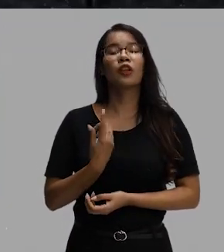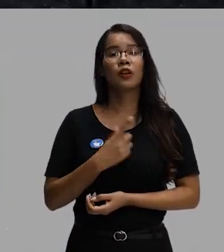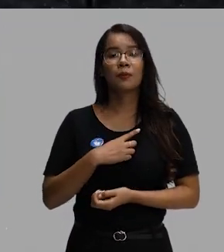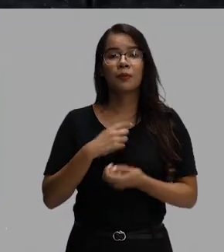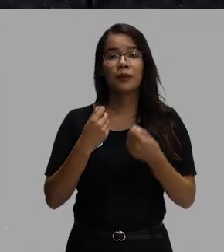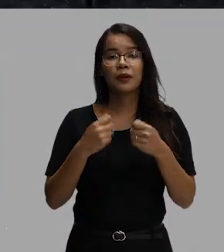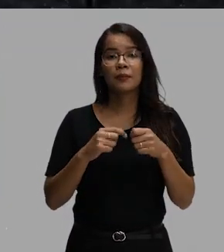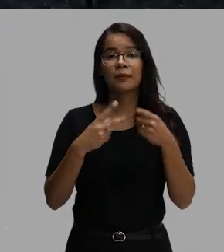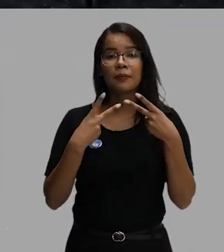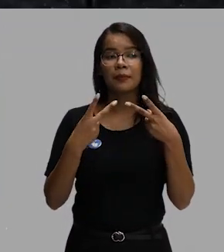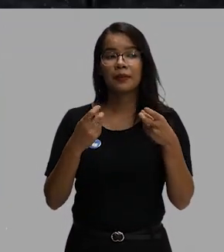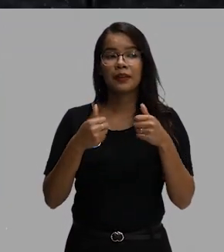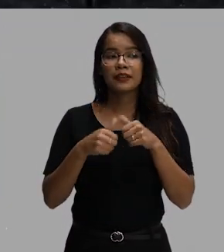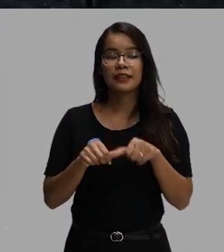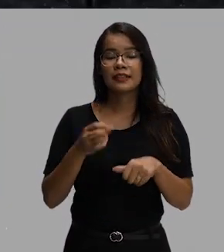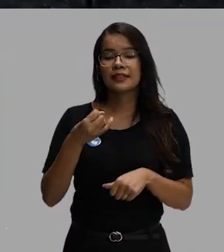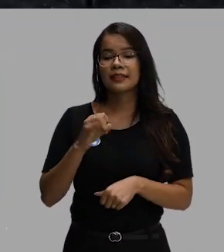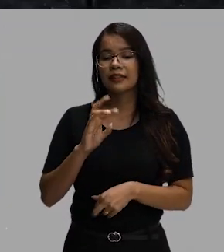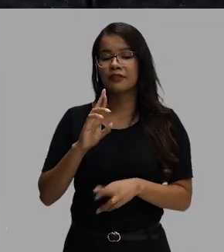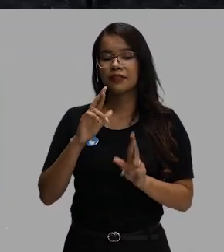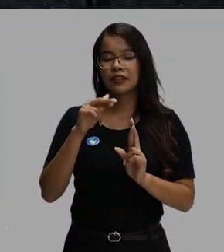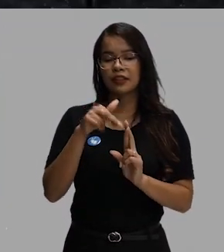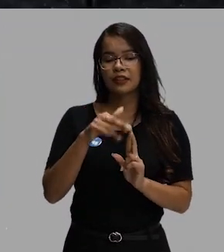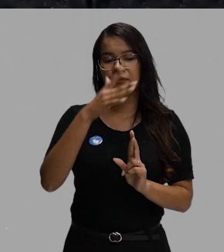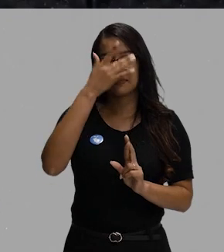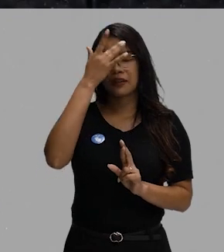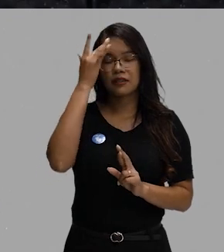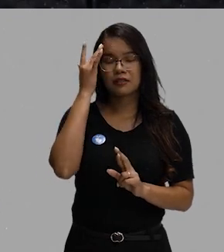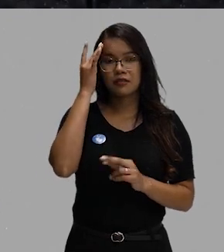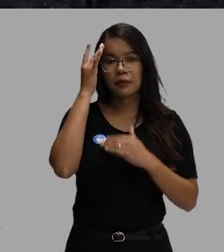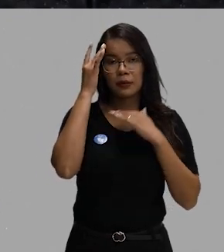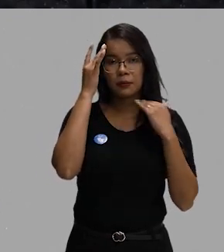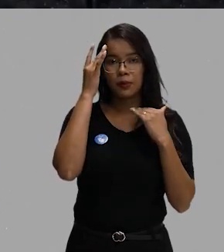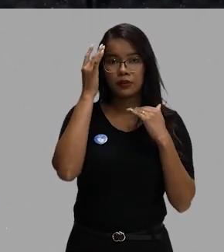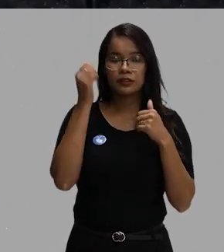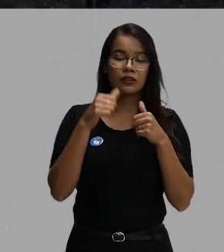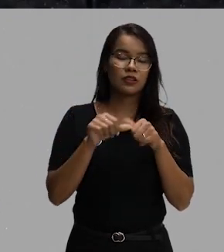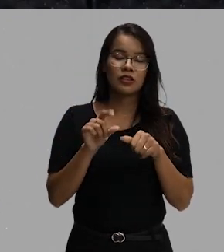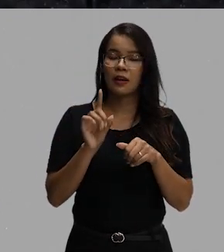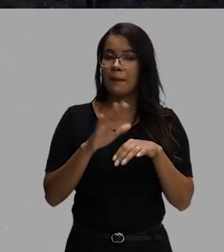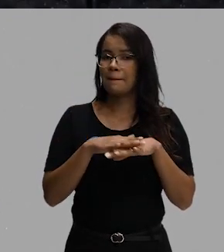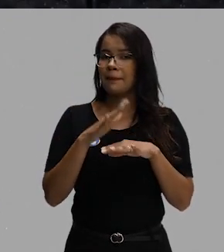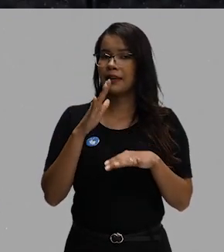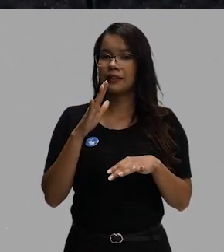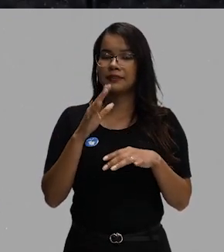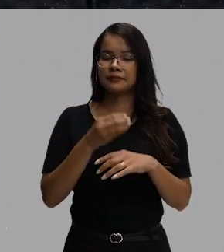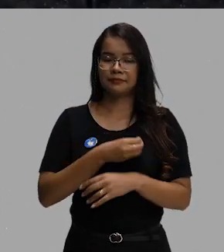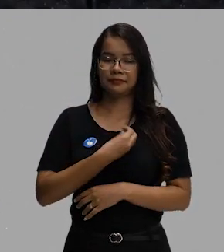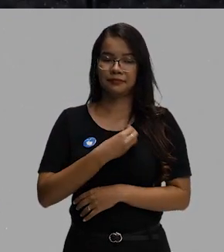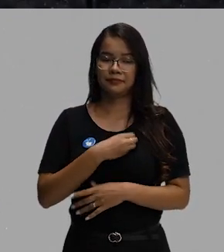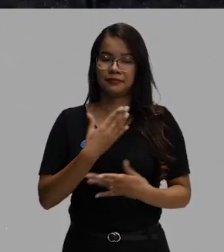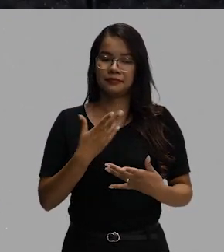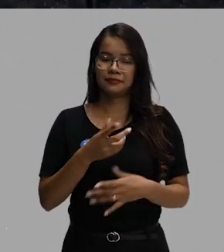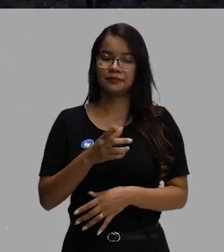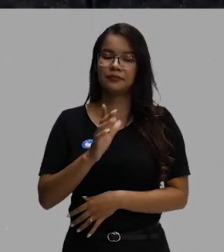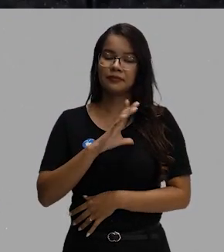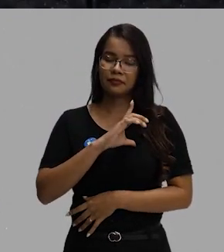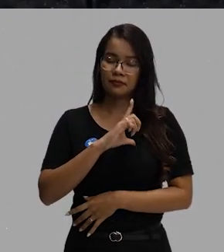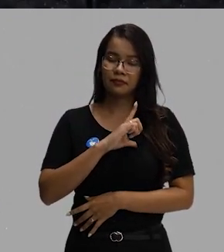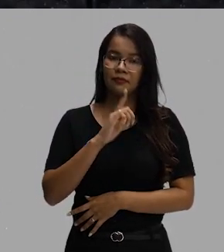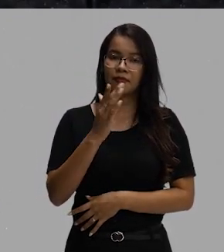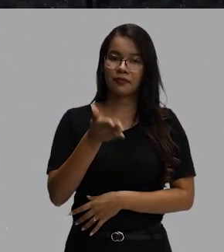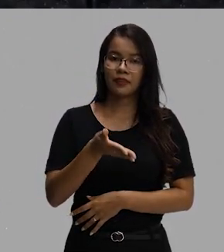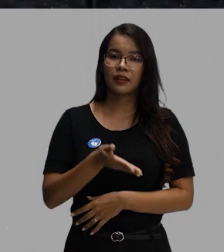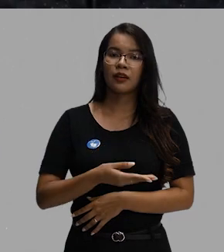a uma pessoa morta, uma pessoa que não está mais viva. Então aqui a gente já tem a morbidez, o